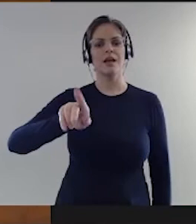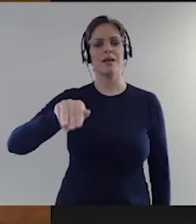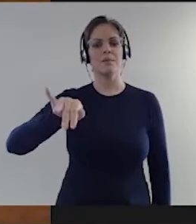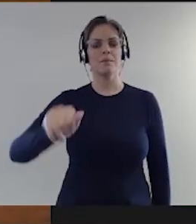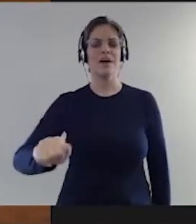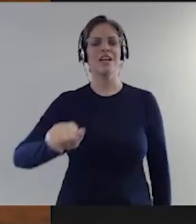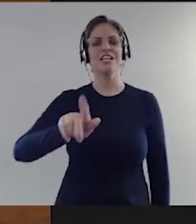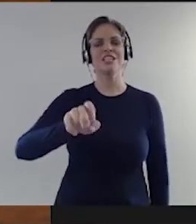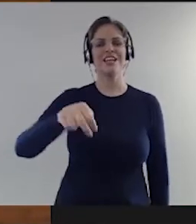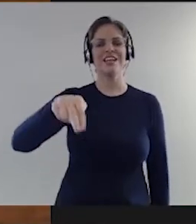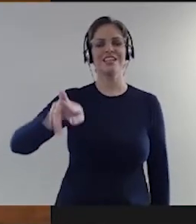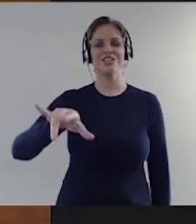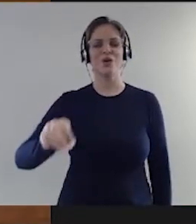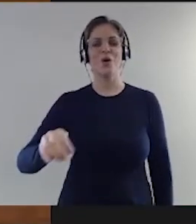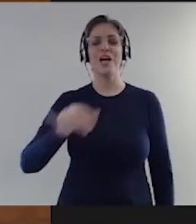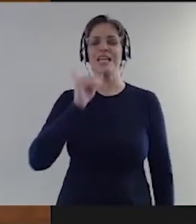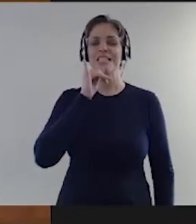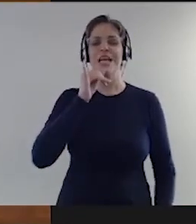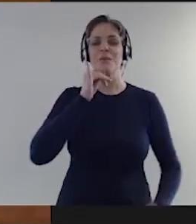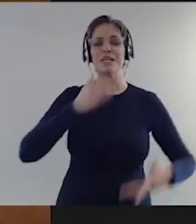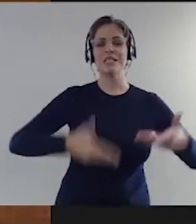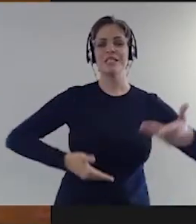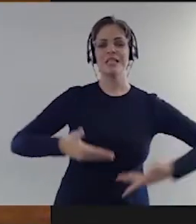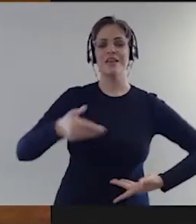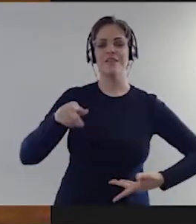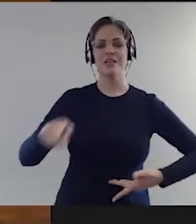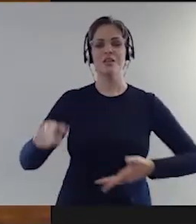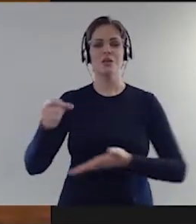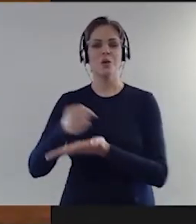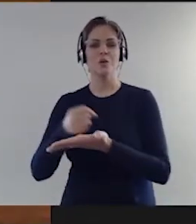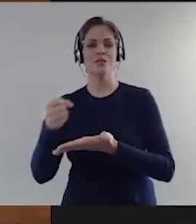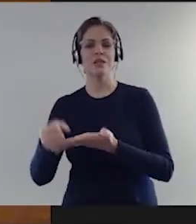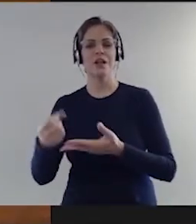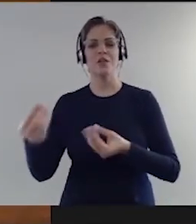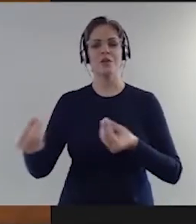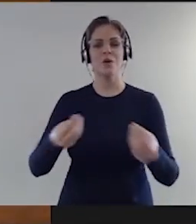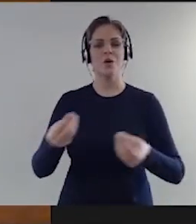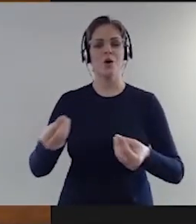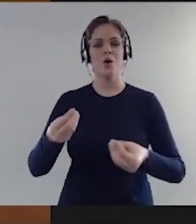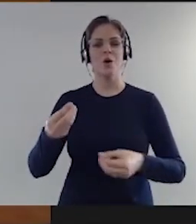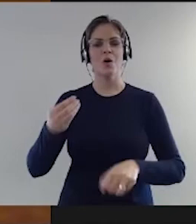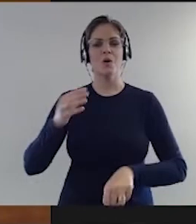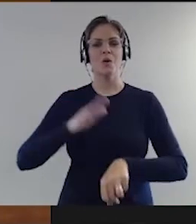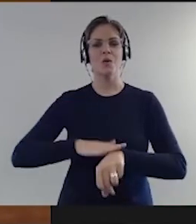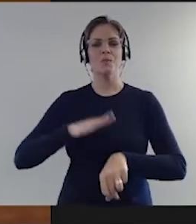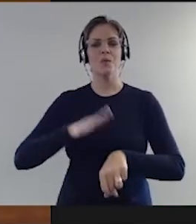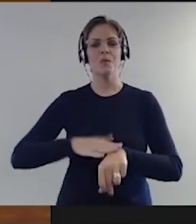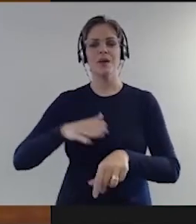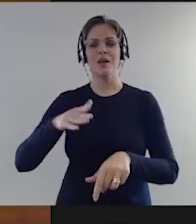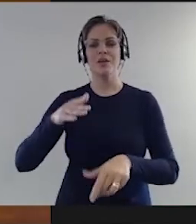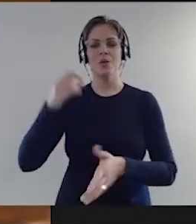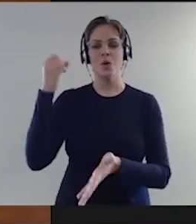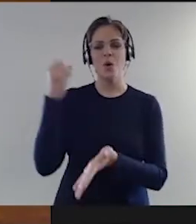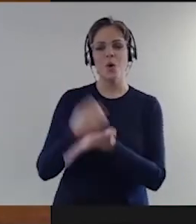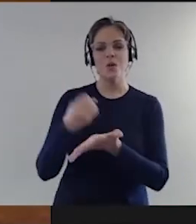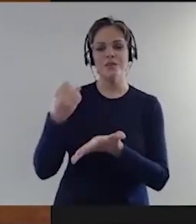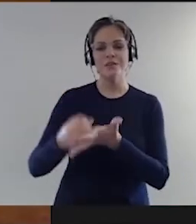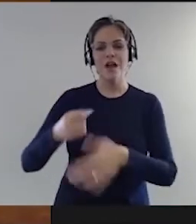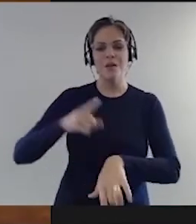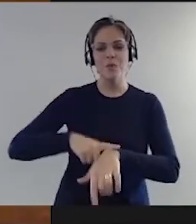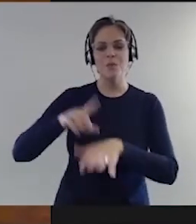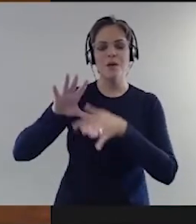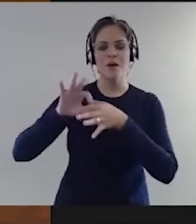a relação entre prestação e contraprestação no momento da gênese do contrato, e